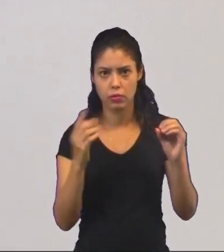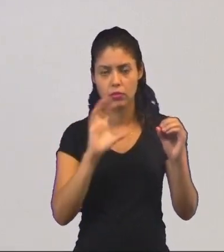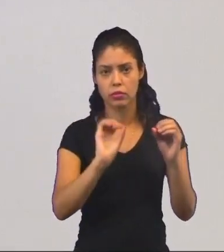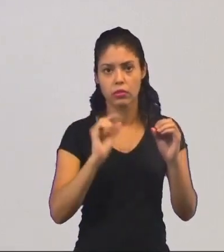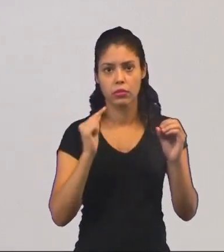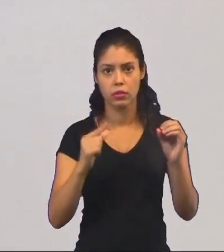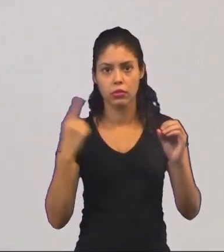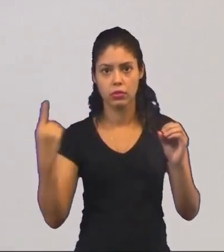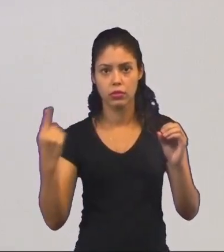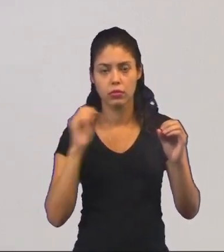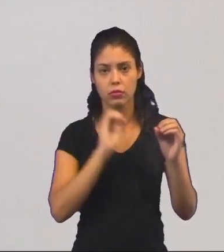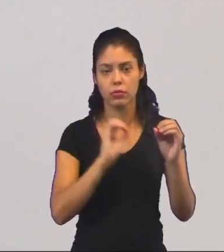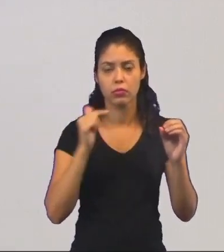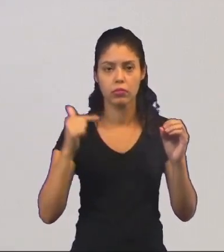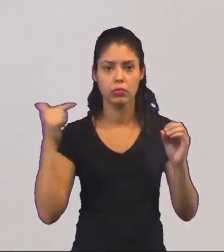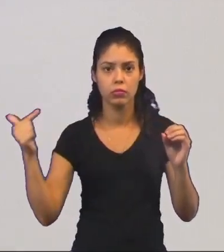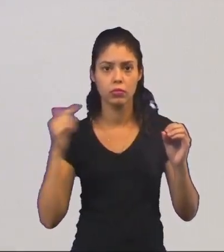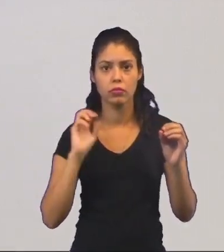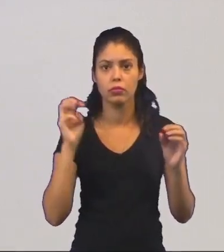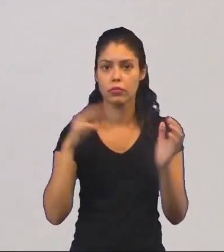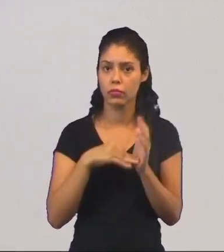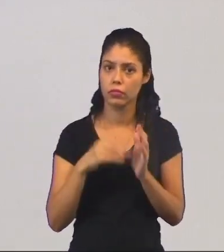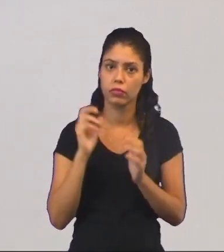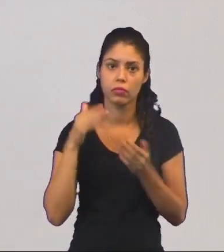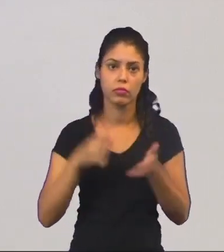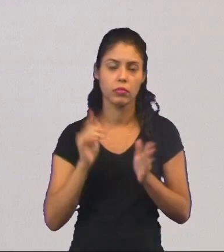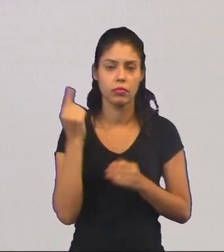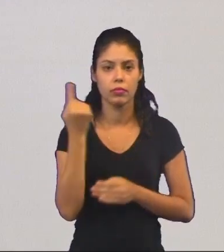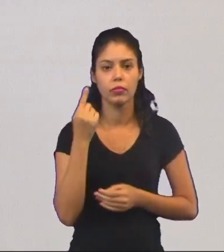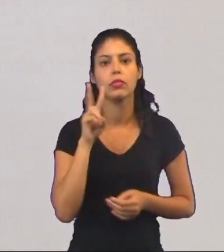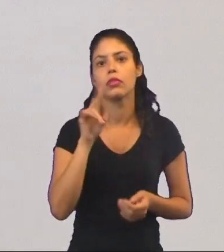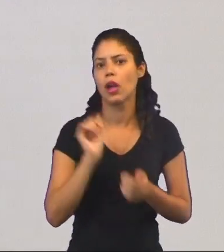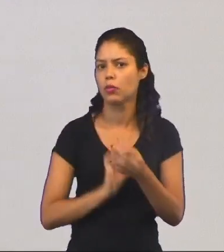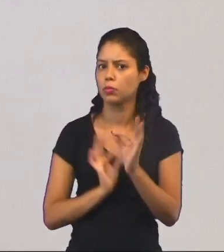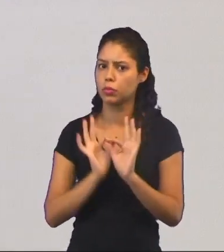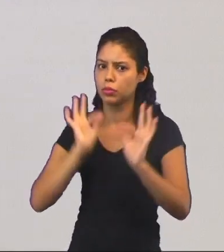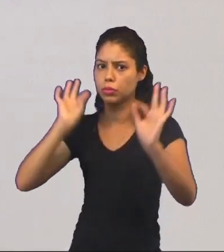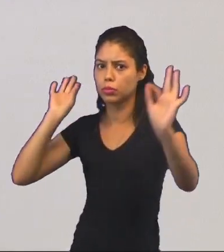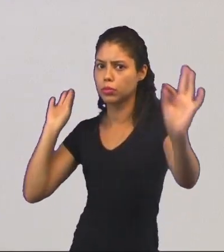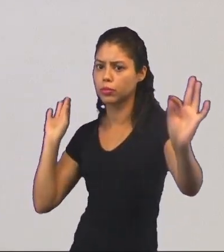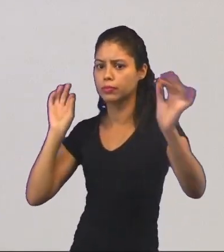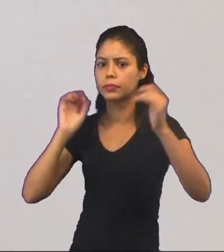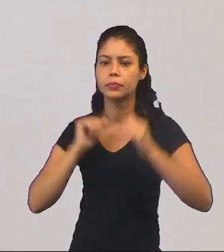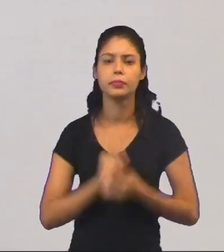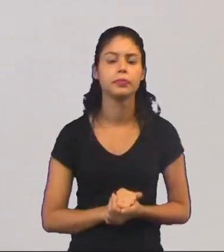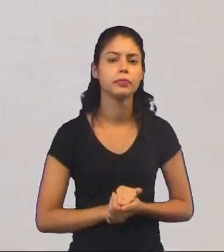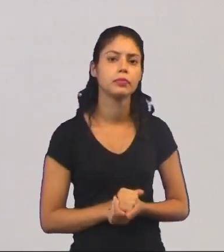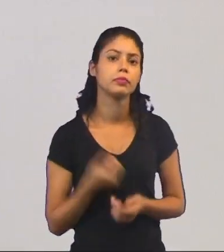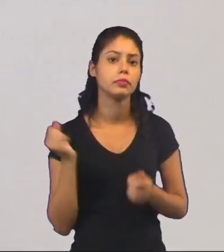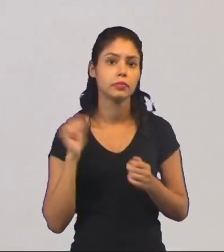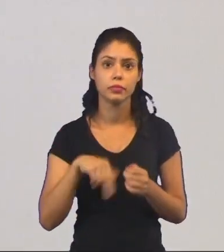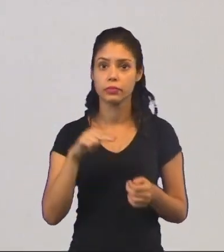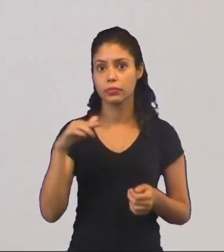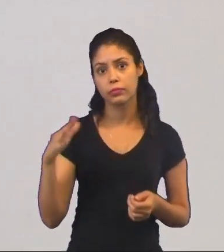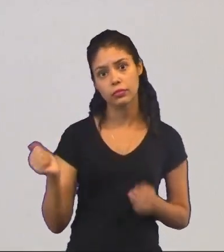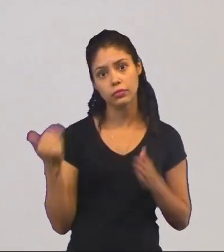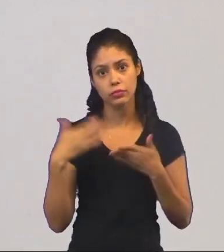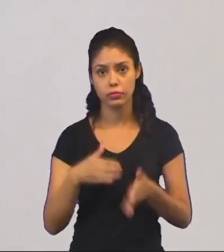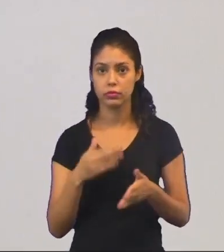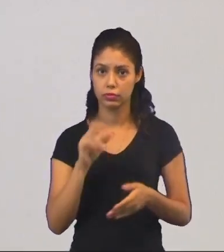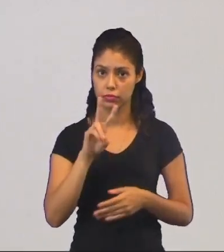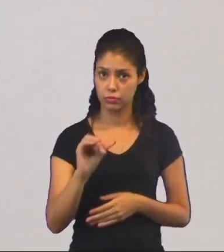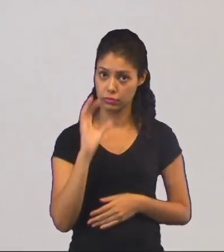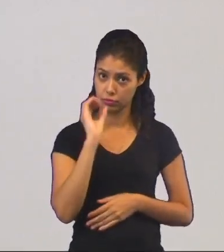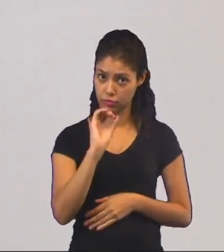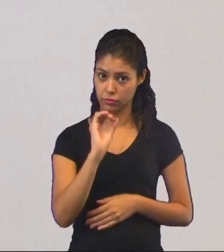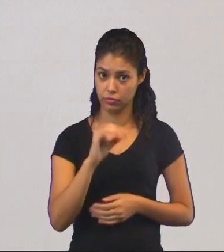002 003 ateu chegar num vai muito longe e nunca chega porque quando